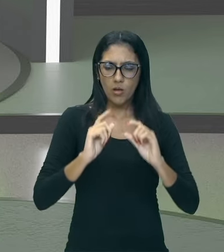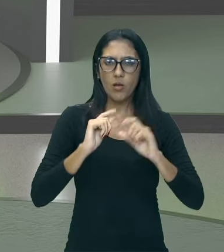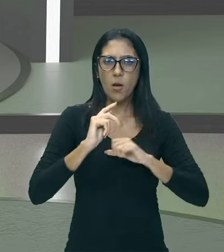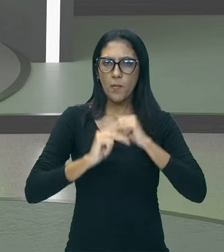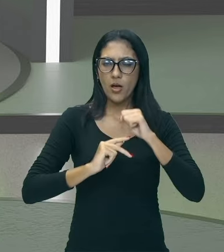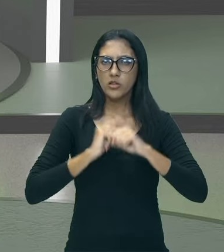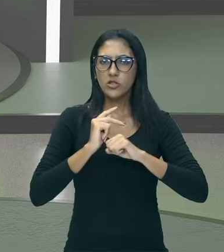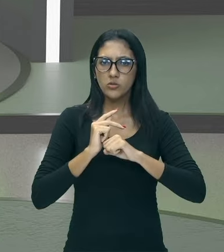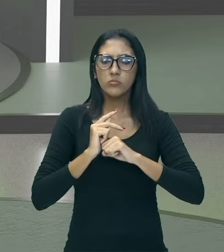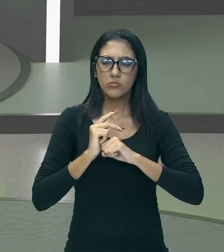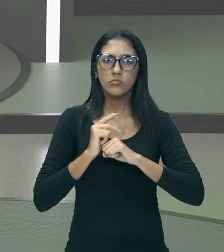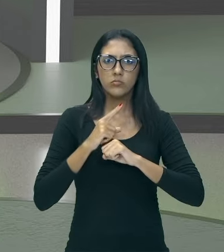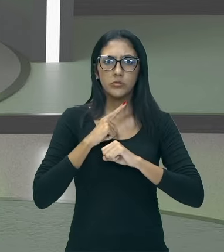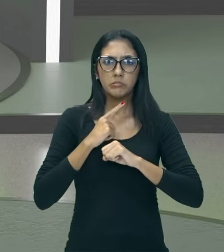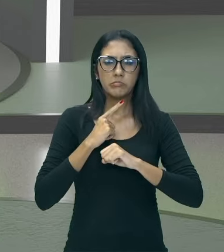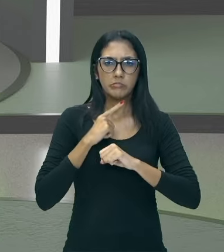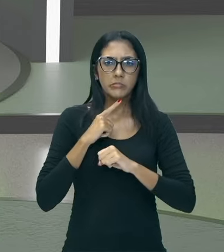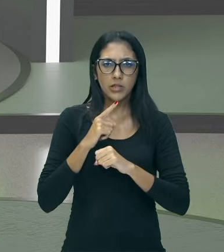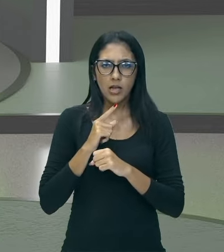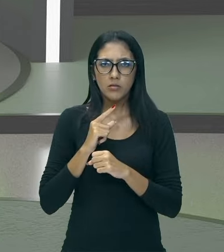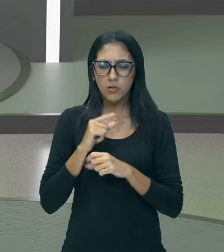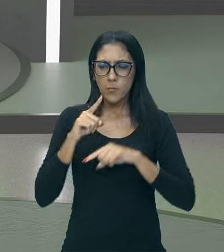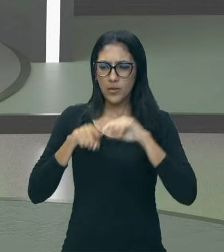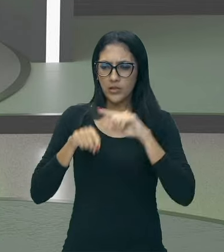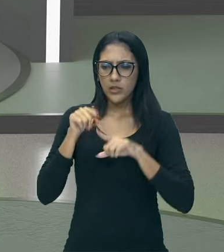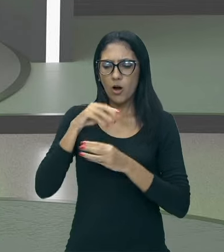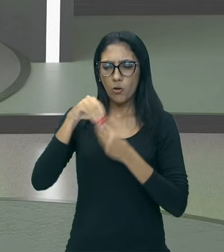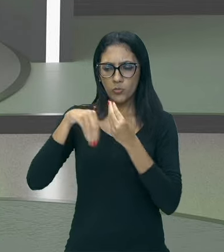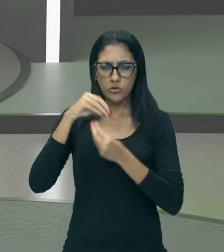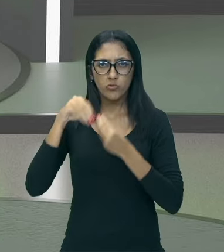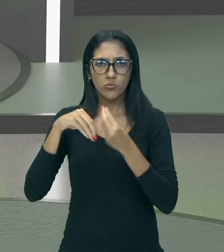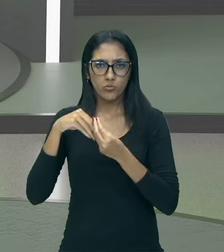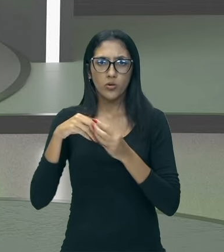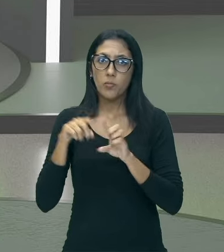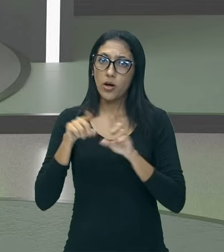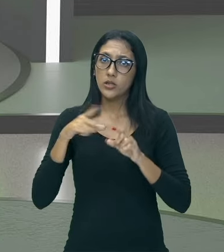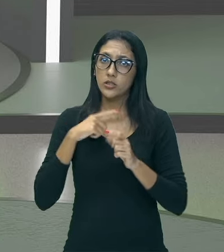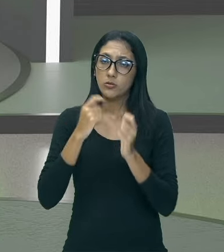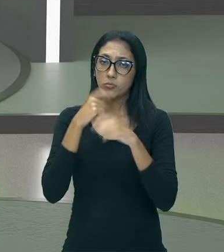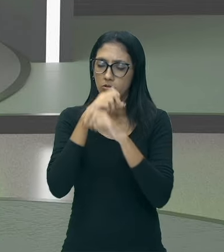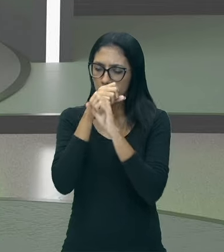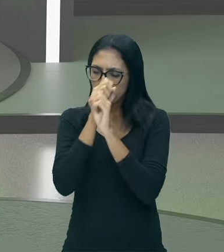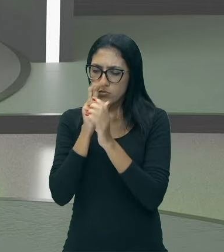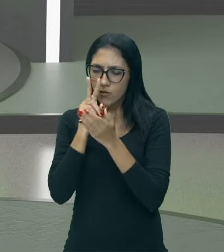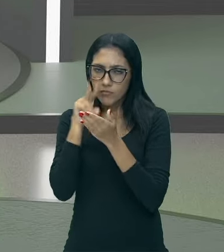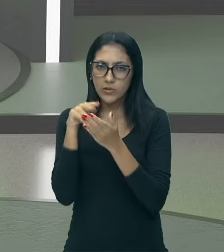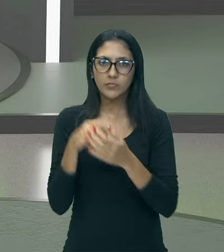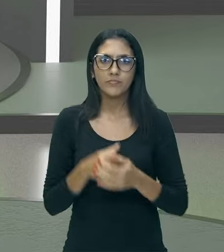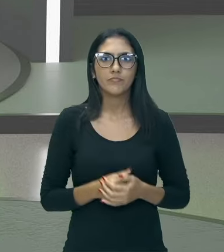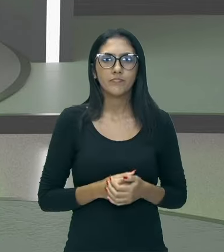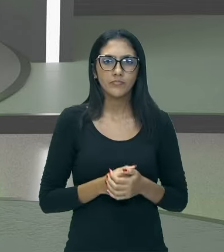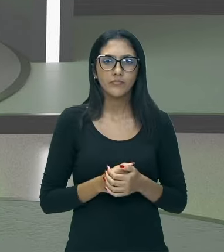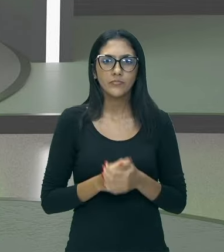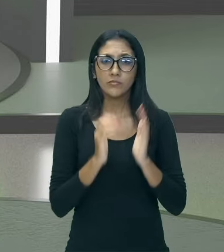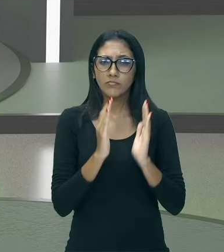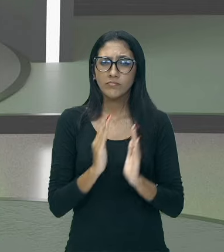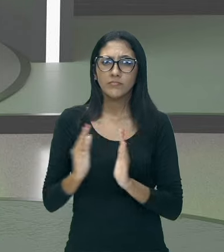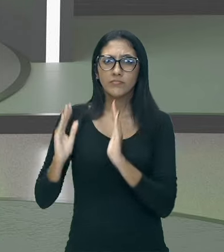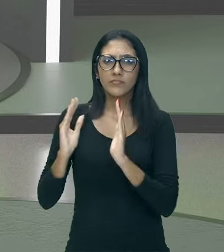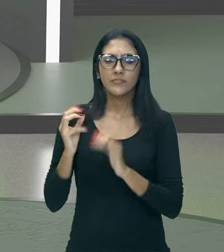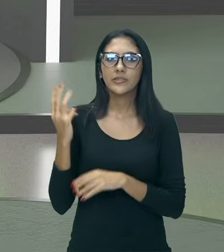permanecem dispersas, mas elas não se sedimentam. E temos a imagem 3, né? Nessa imagem